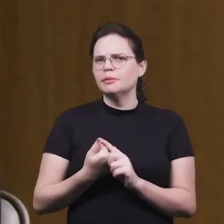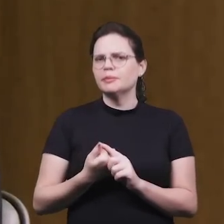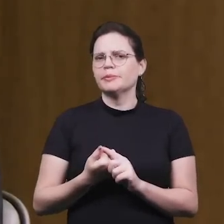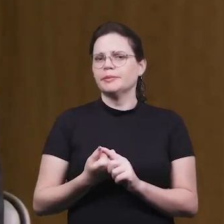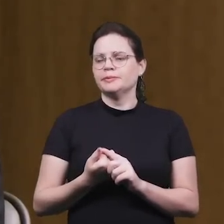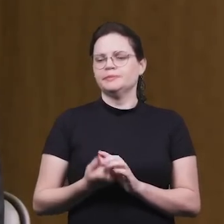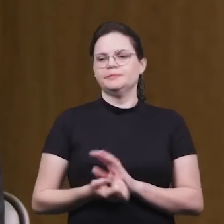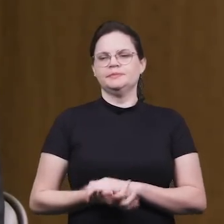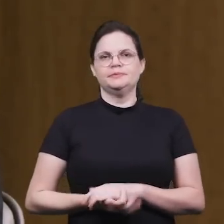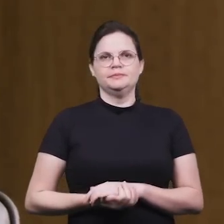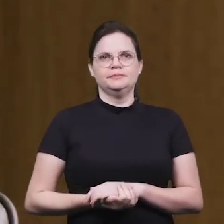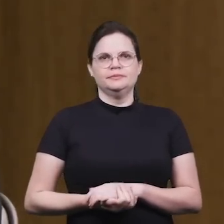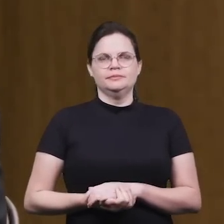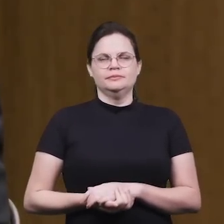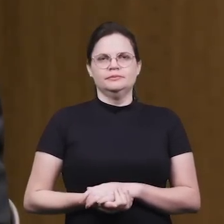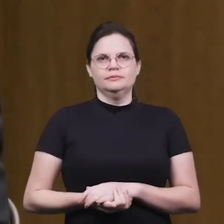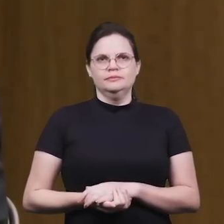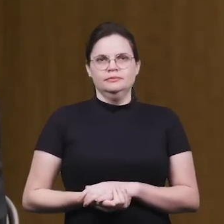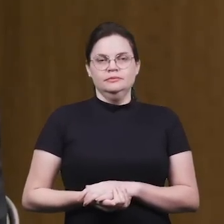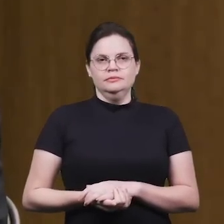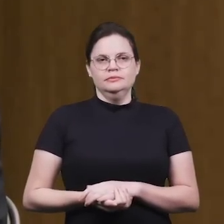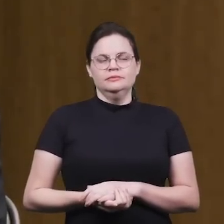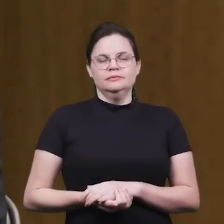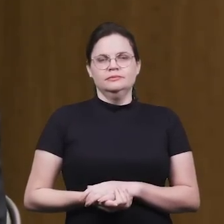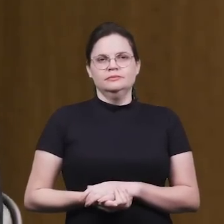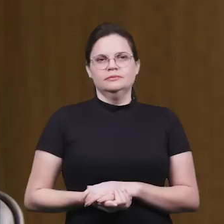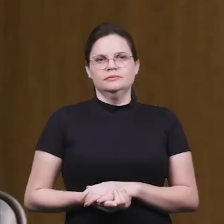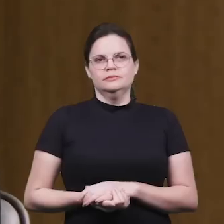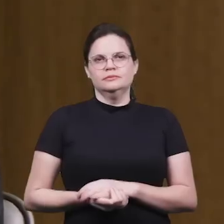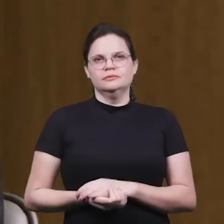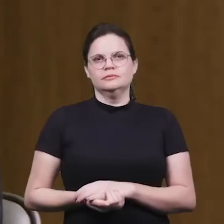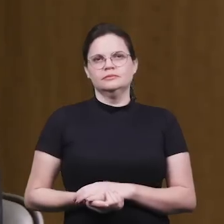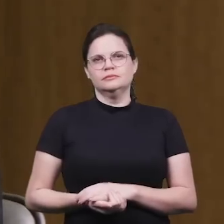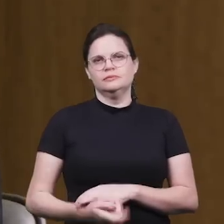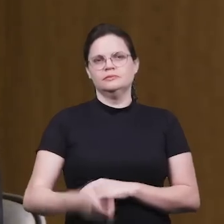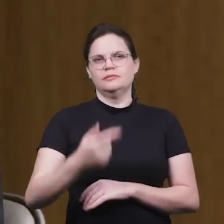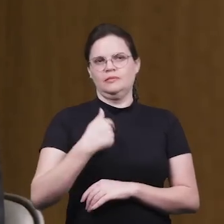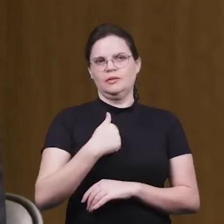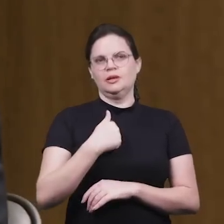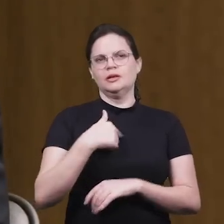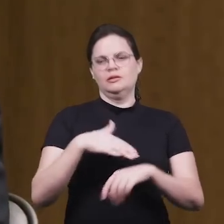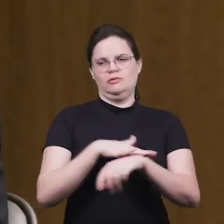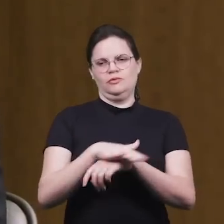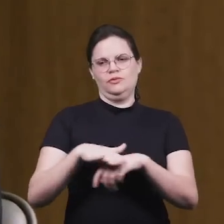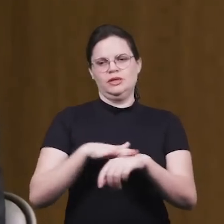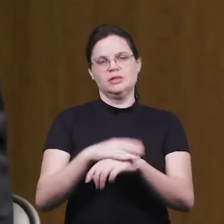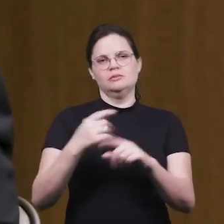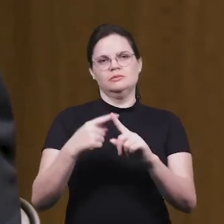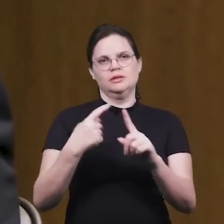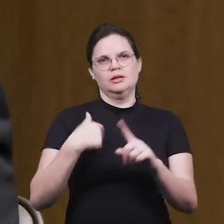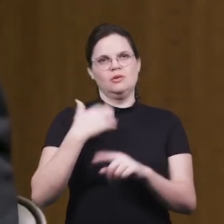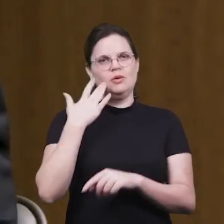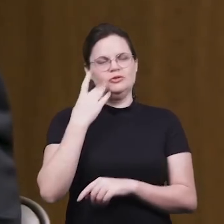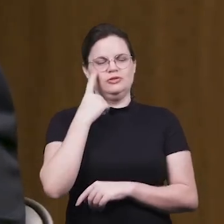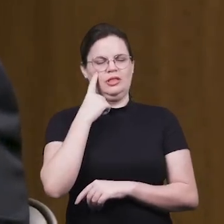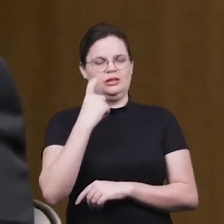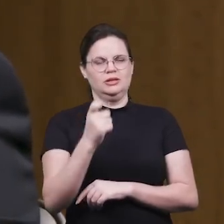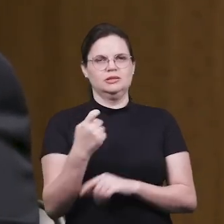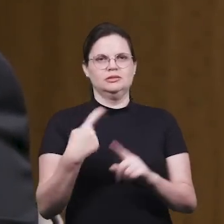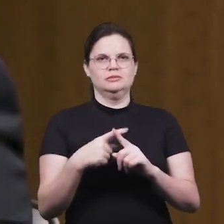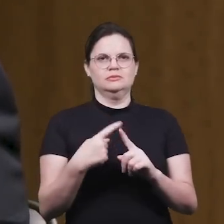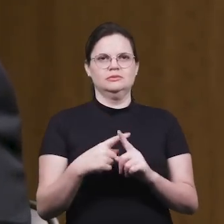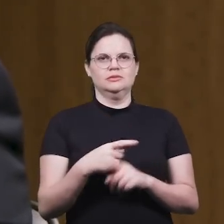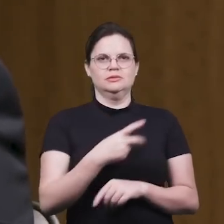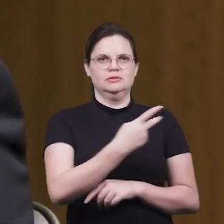E eu falei isso eu acho que é muito interessante isso, que nós somos já